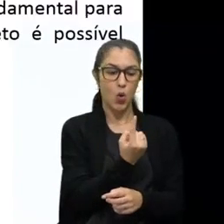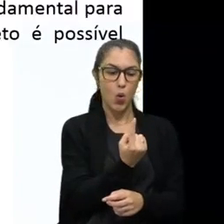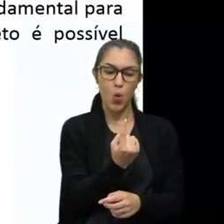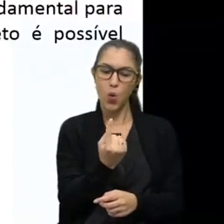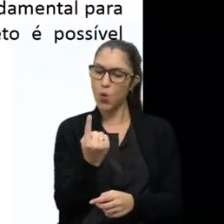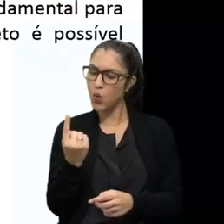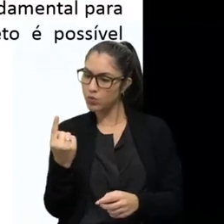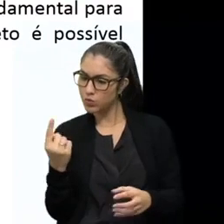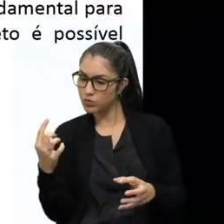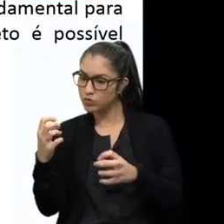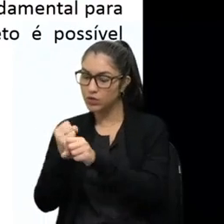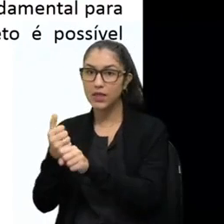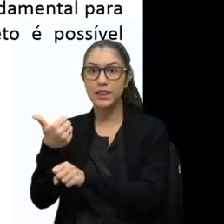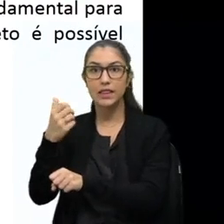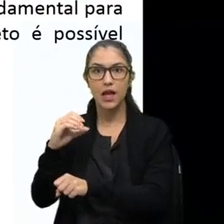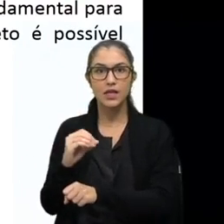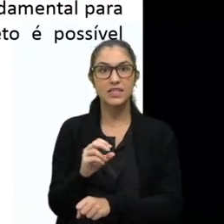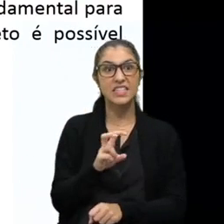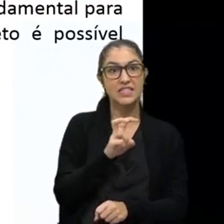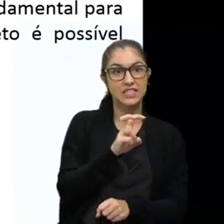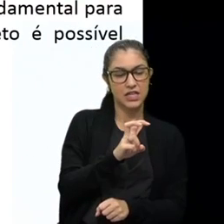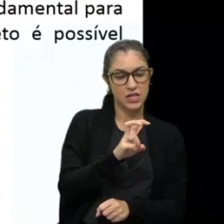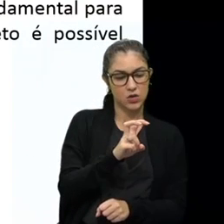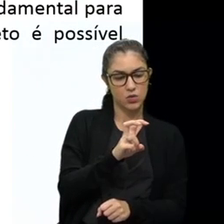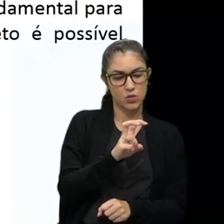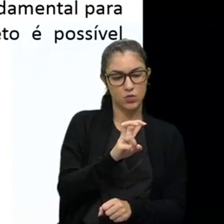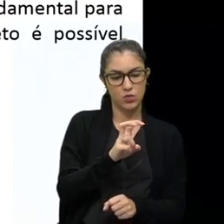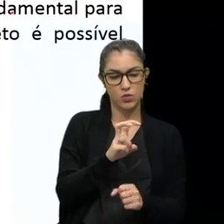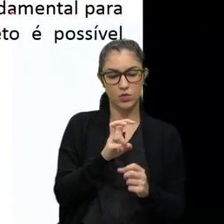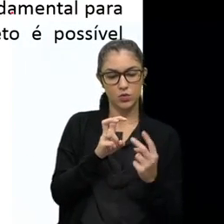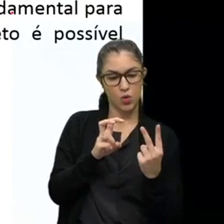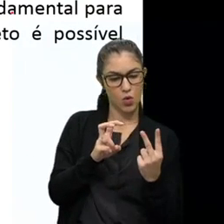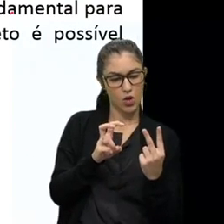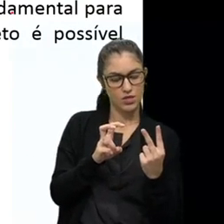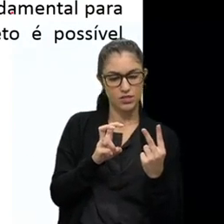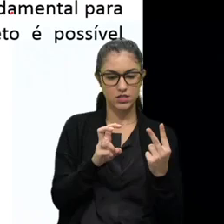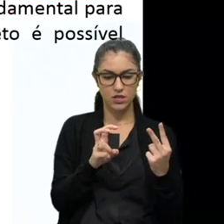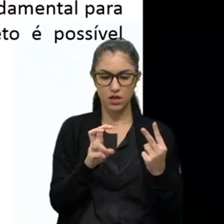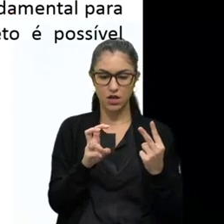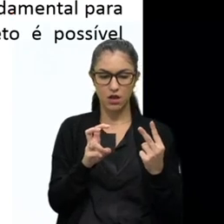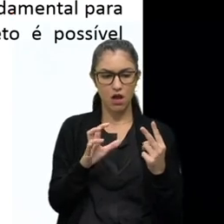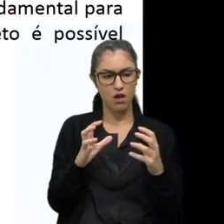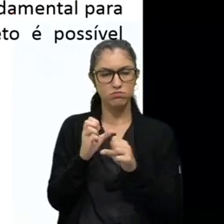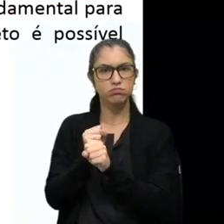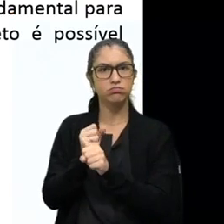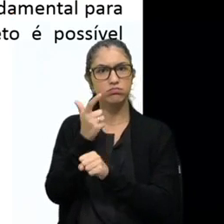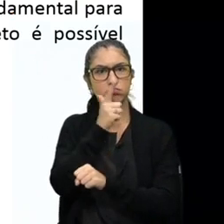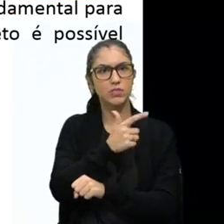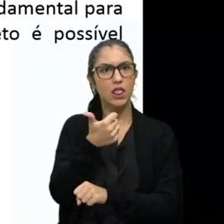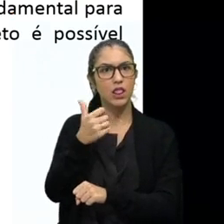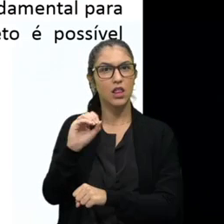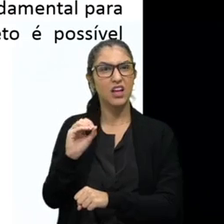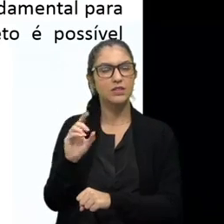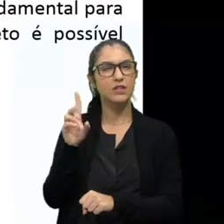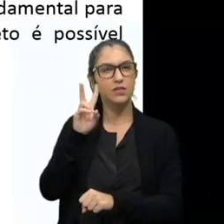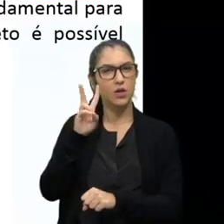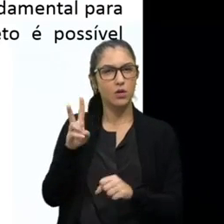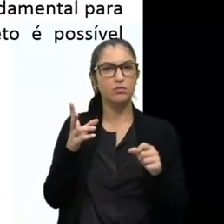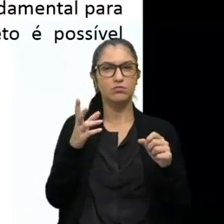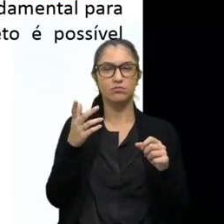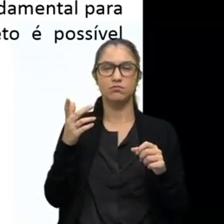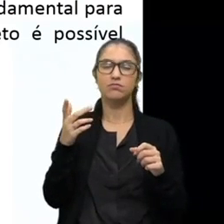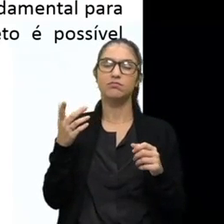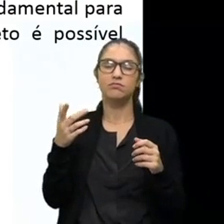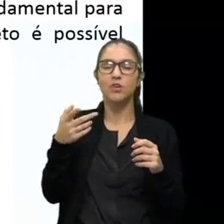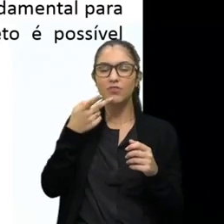1, 5 vezes o 2 e assim por diante. Essa relação é fundamental para realizar as operações. Então eu